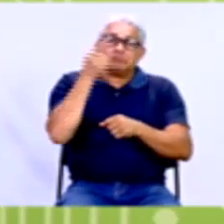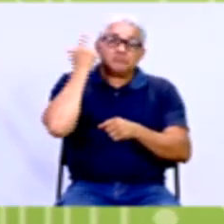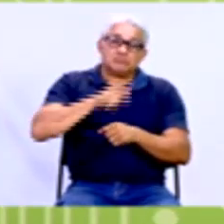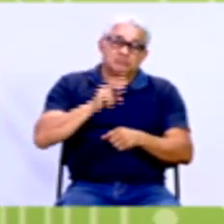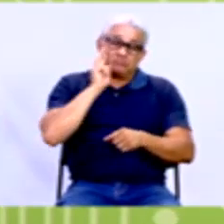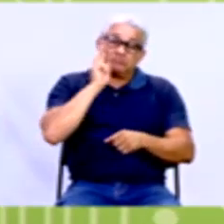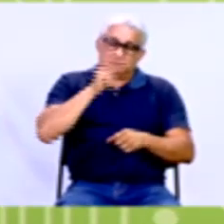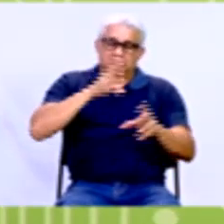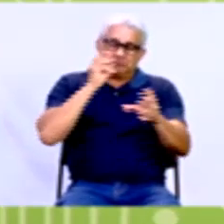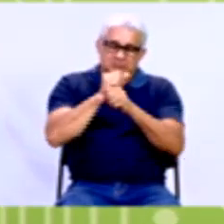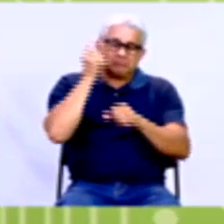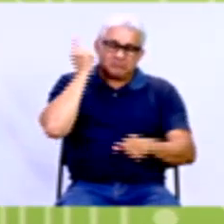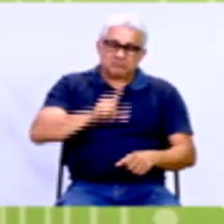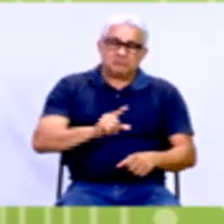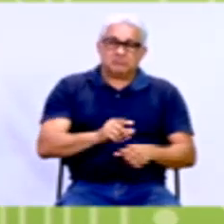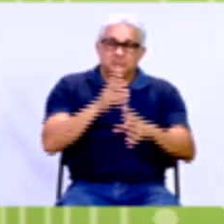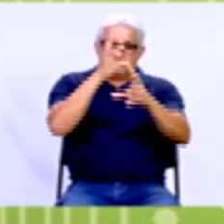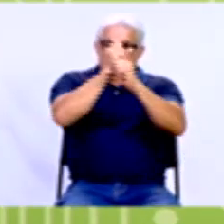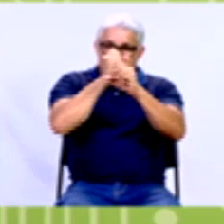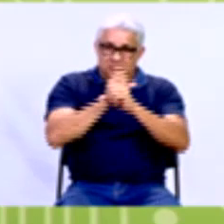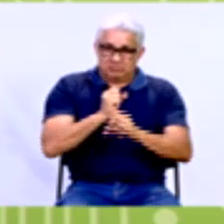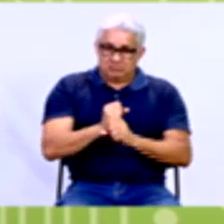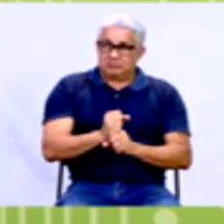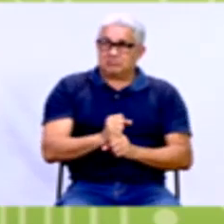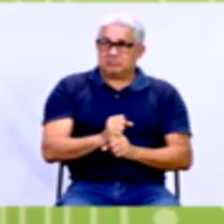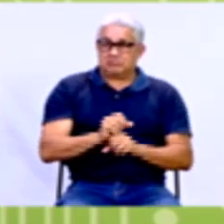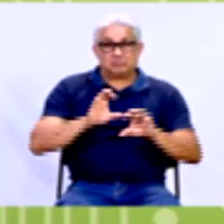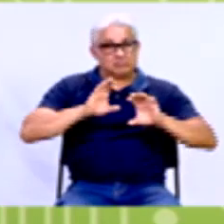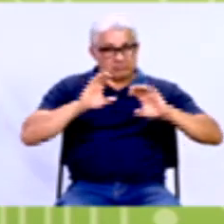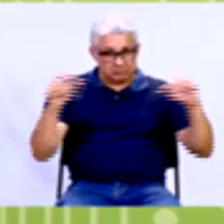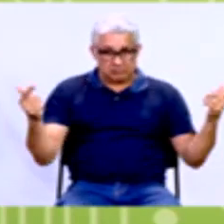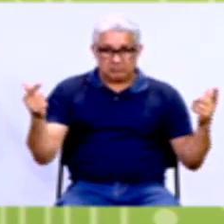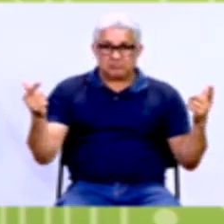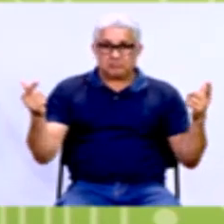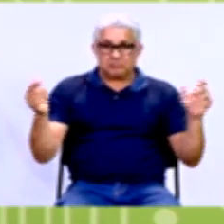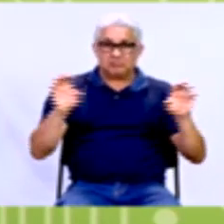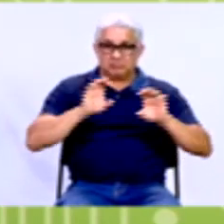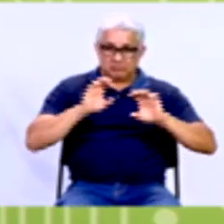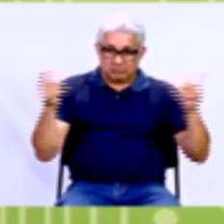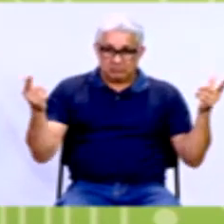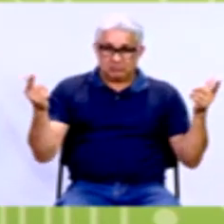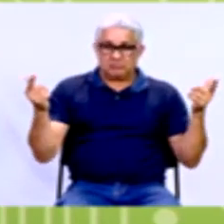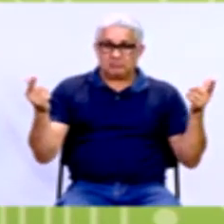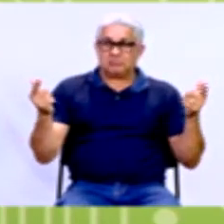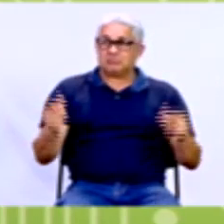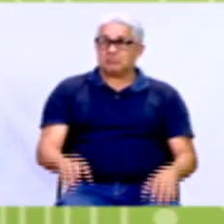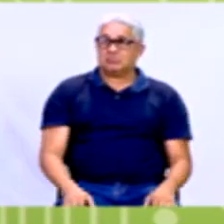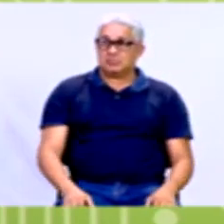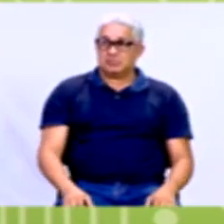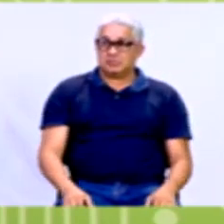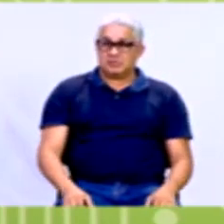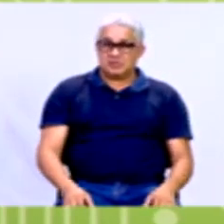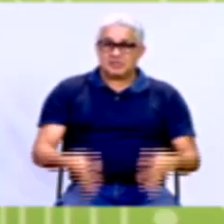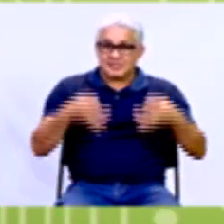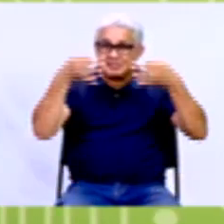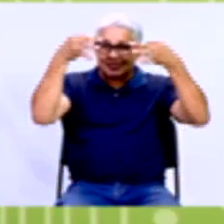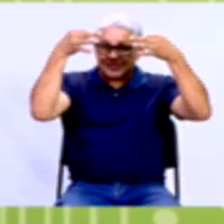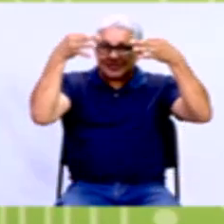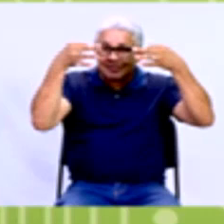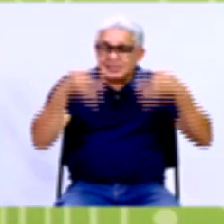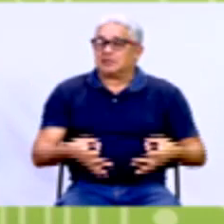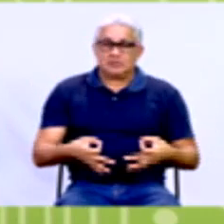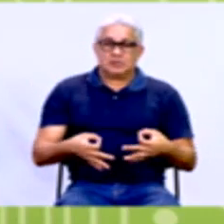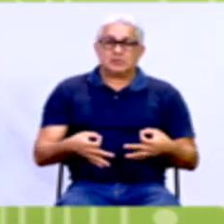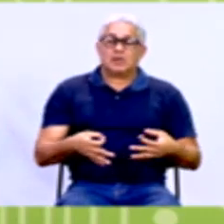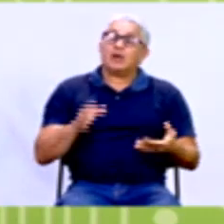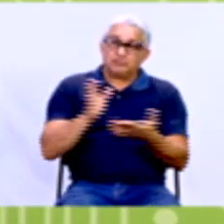ver quanto seria. Logicamente que isso é uma previsão, não é uma coisa exata, né? Pode ter gente que